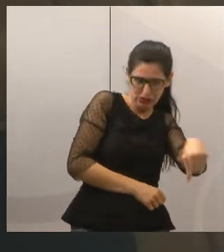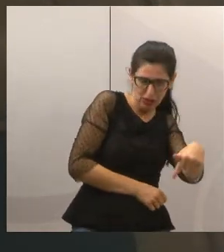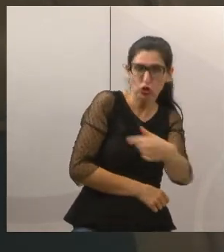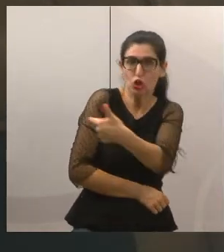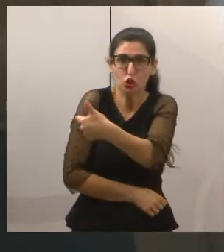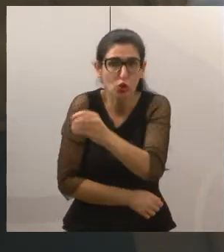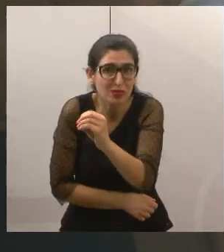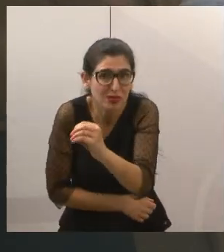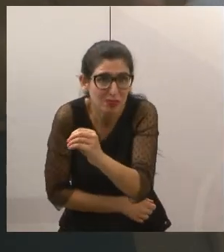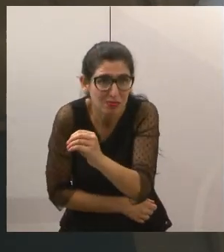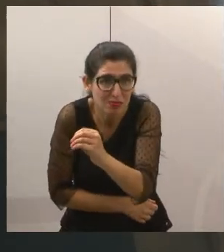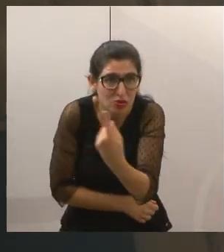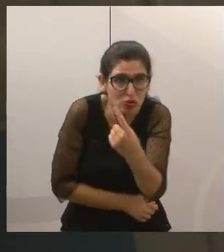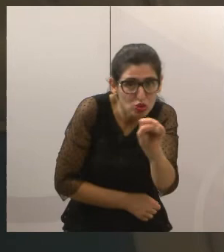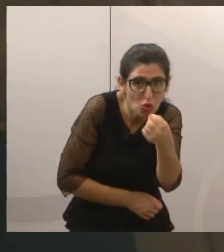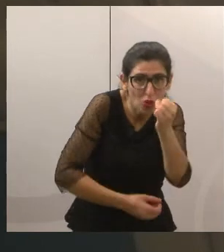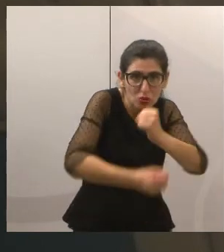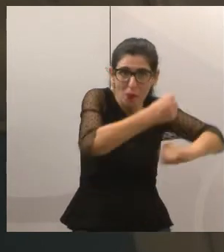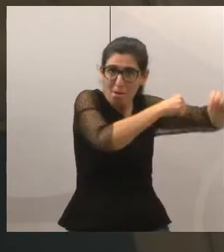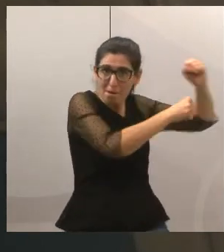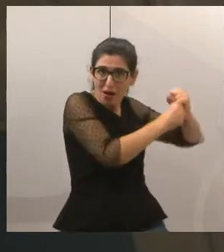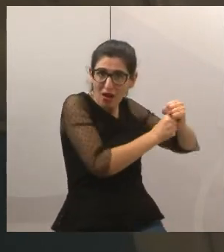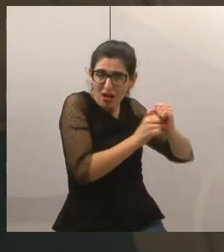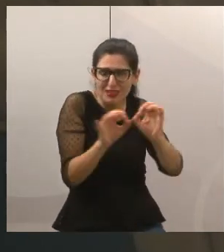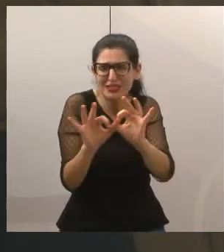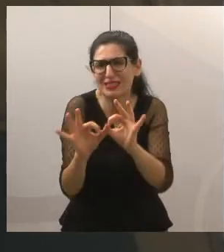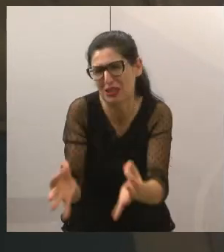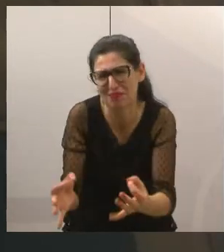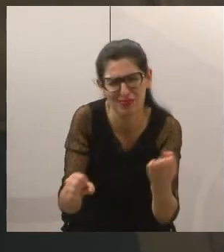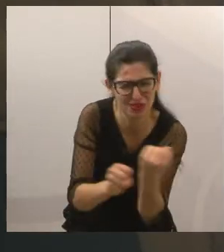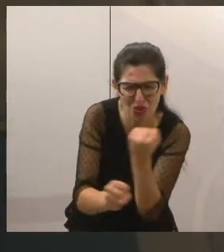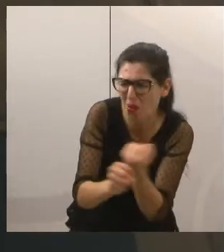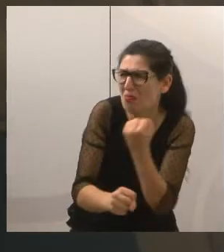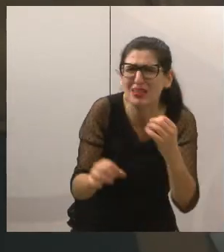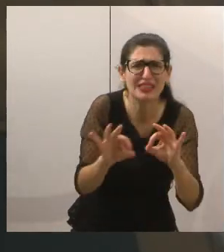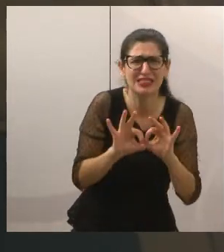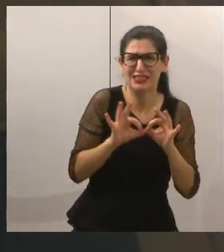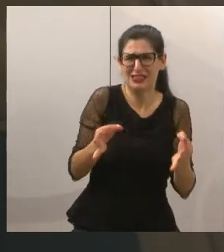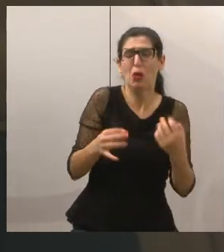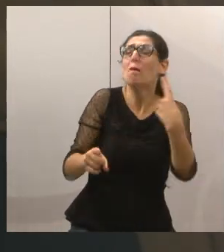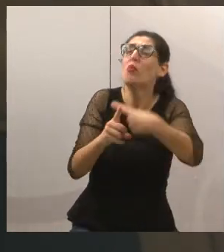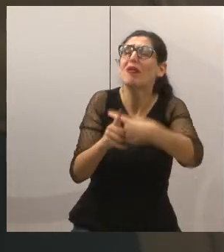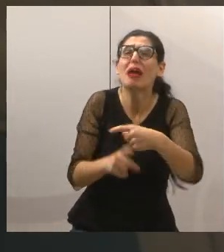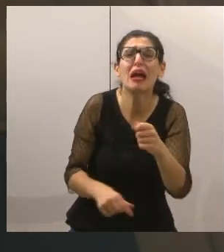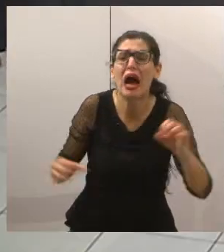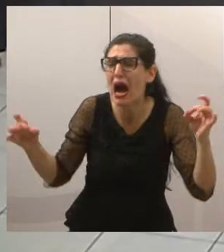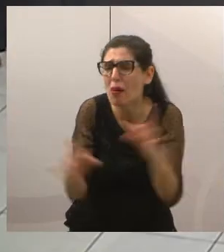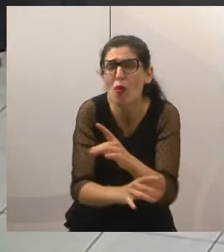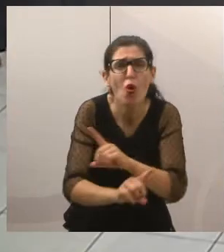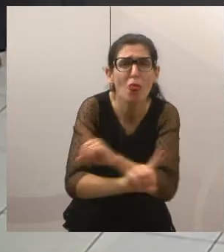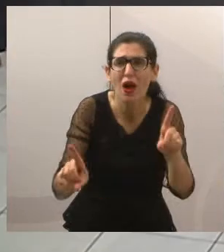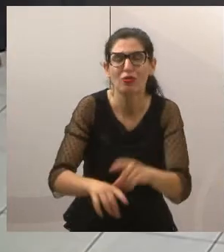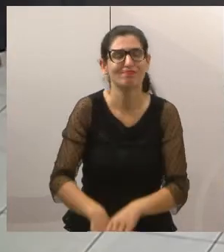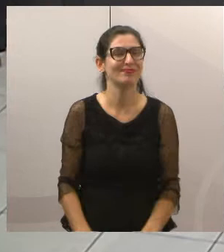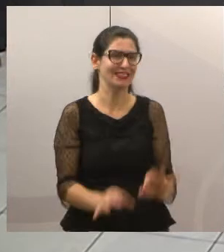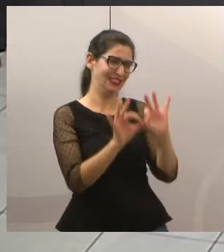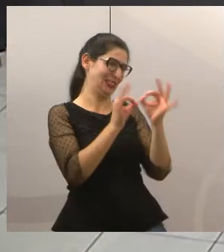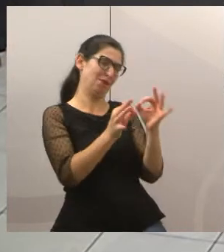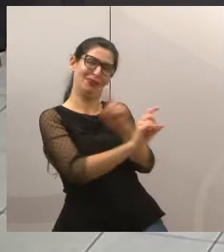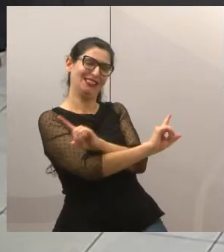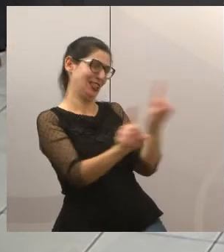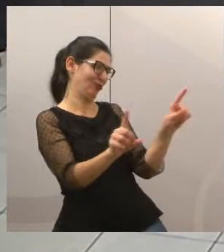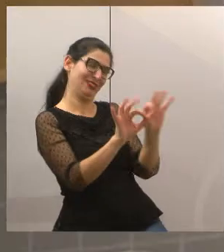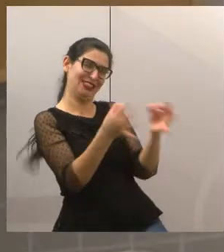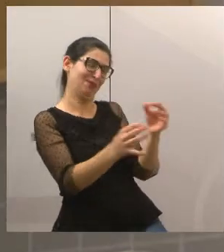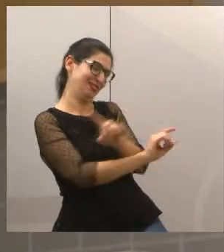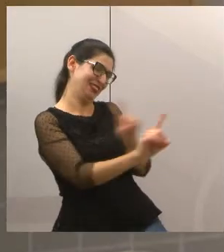queriam que saísse, porque é uma obra simples e curta, né? A pergunta é só, por que não saiu? Não é uma obra tão simples assim, é uma obra